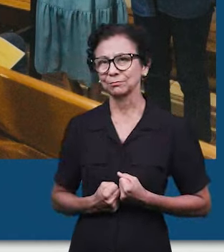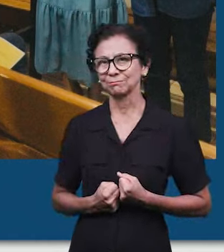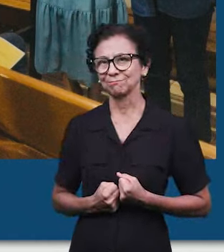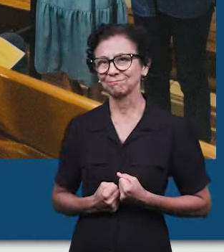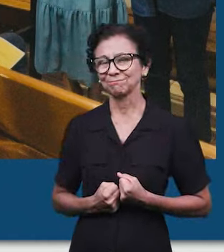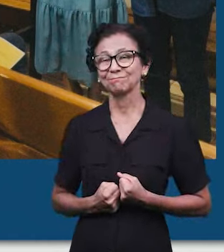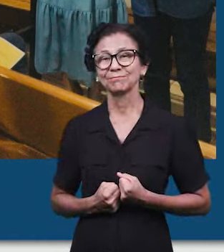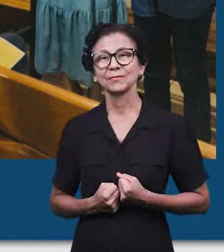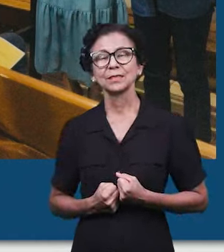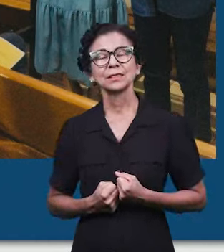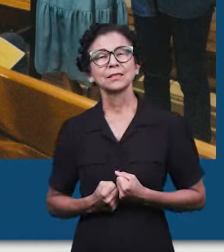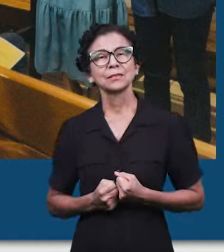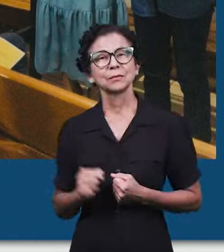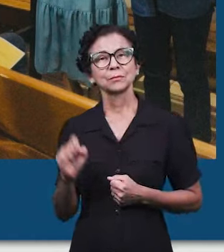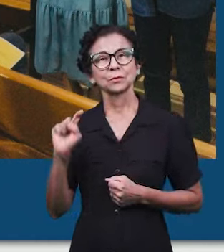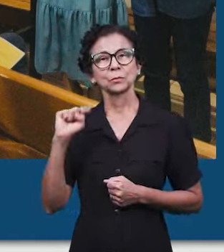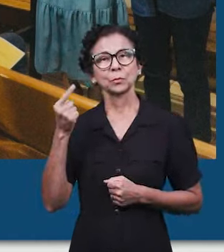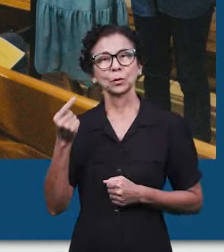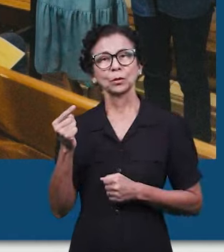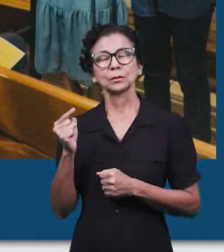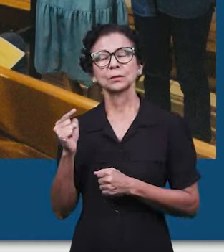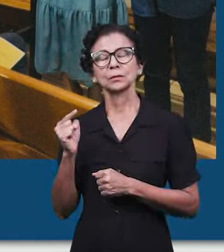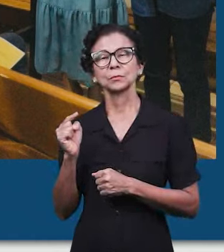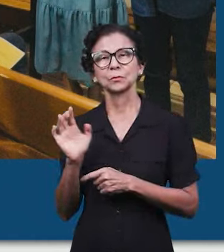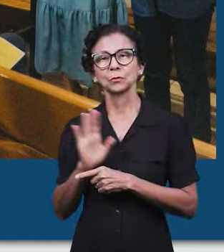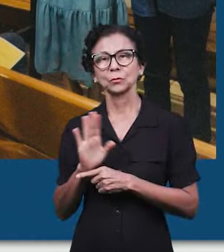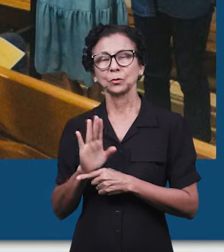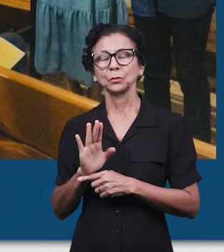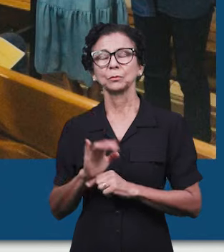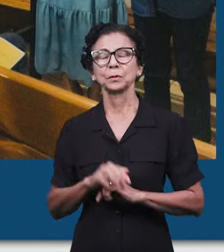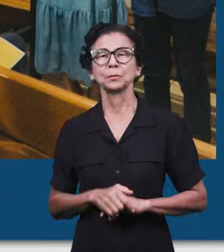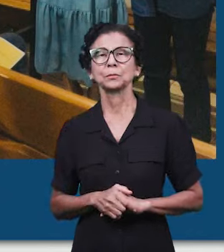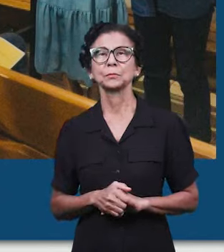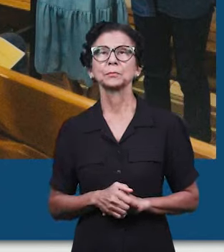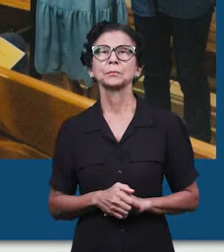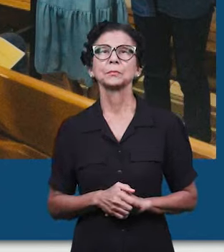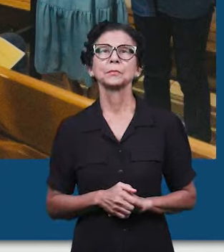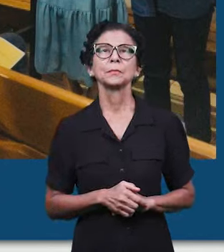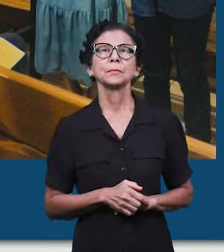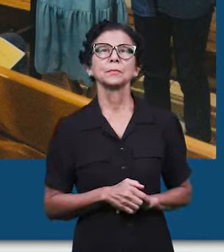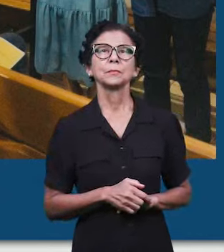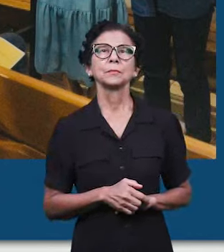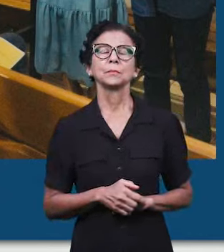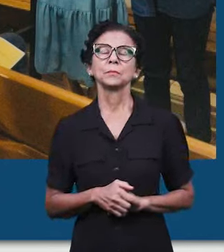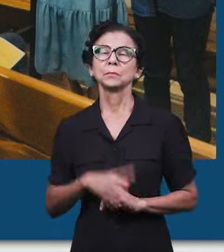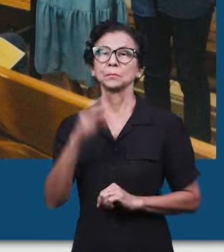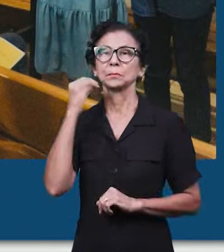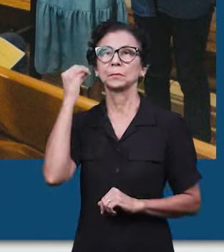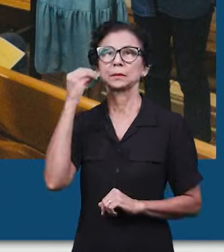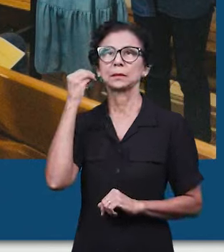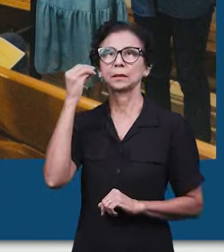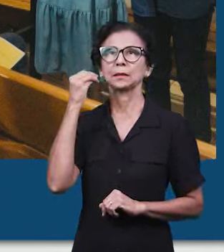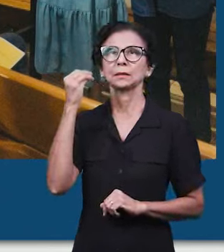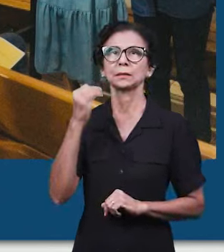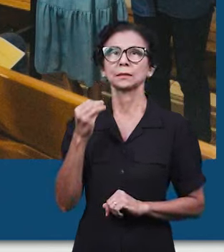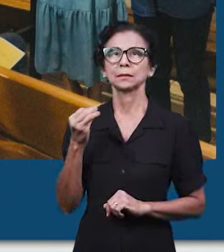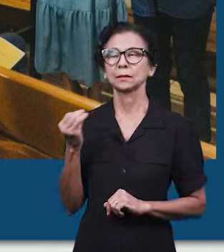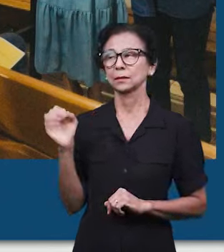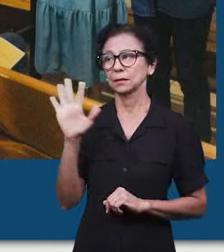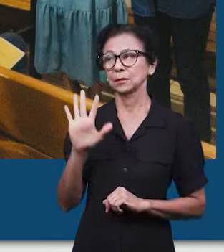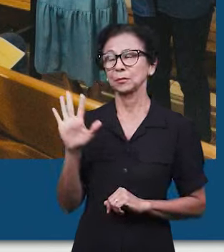não estava conseguindo entrar no templo, né, ali tanto pelo barulho, pela movimentação, e aonde ela